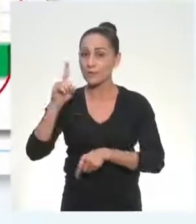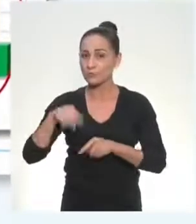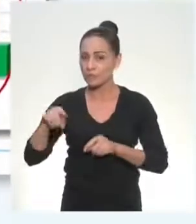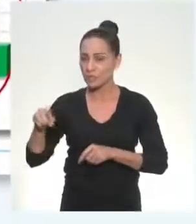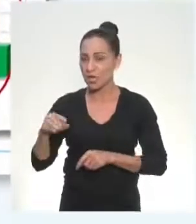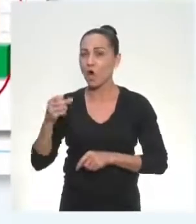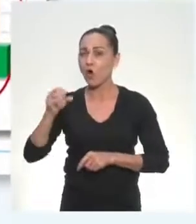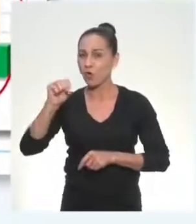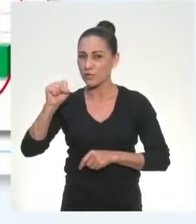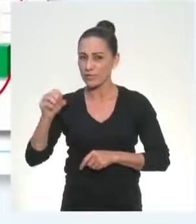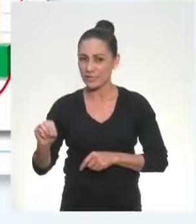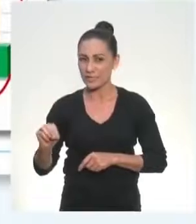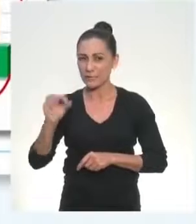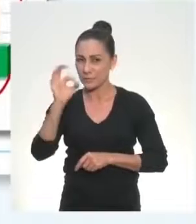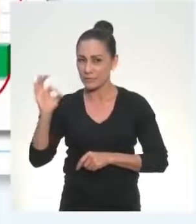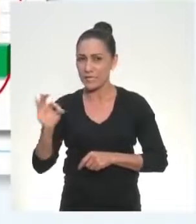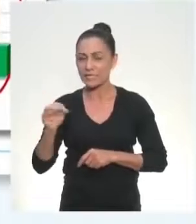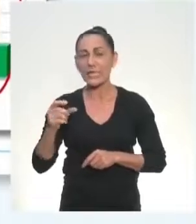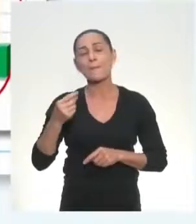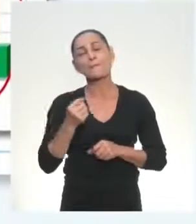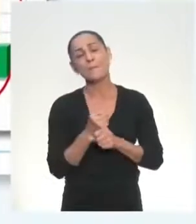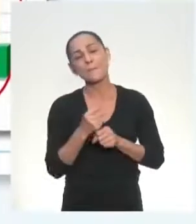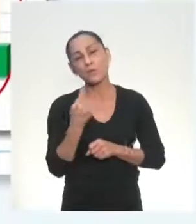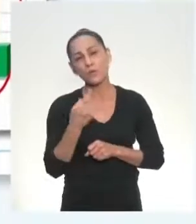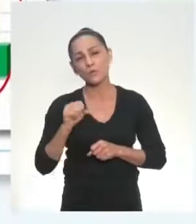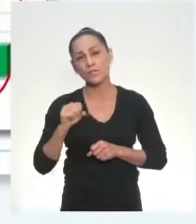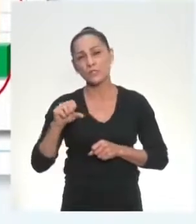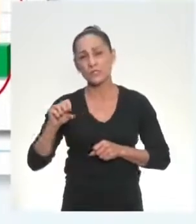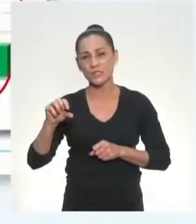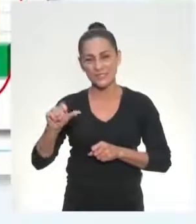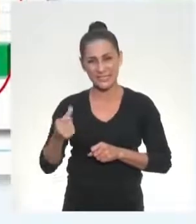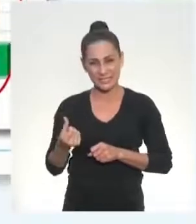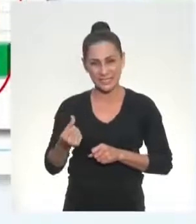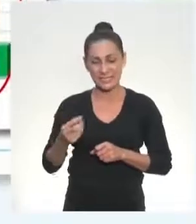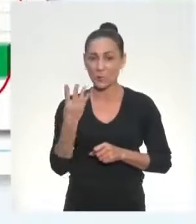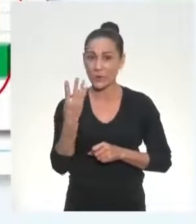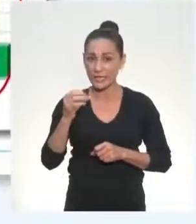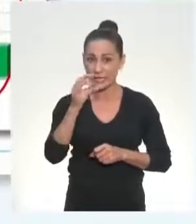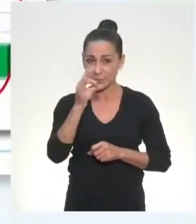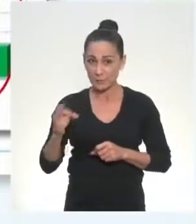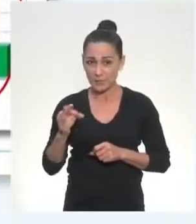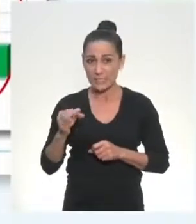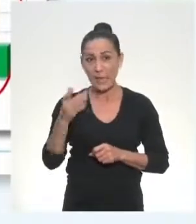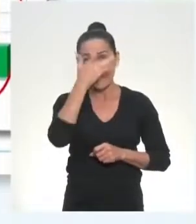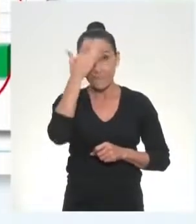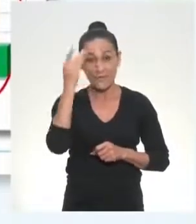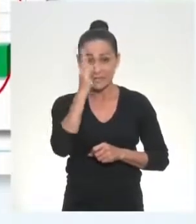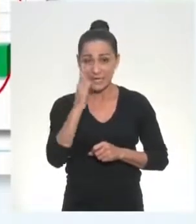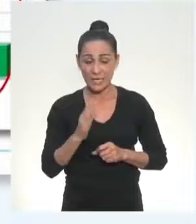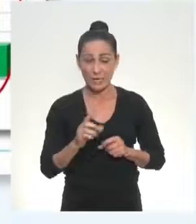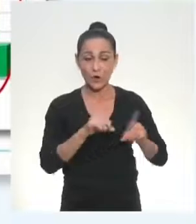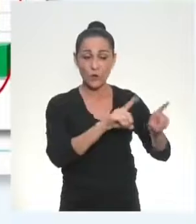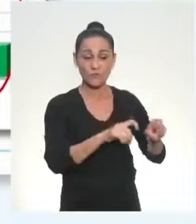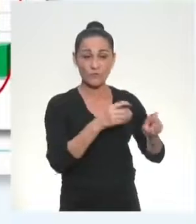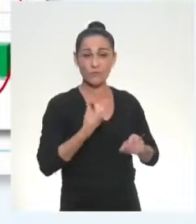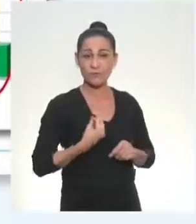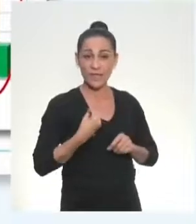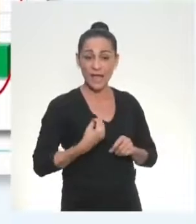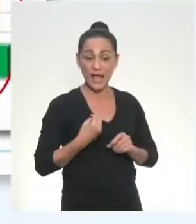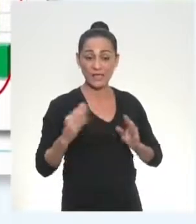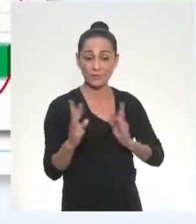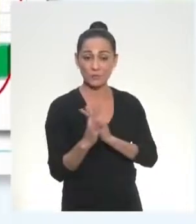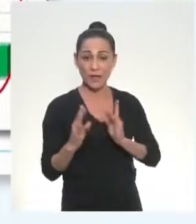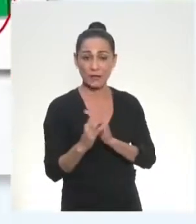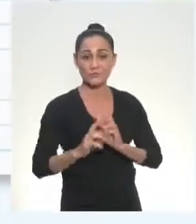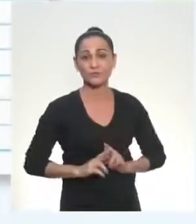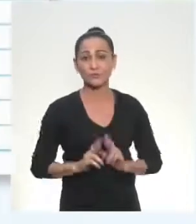Se pensarmos que em 1960 apenas 45% dos brasileiros moravam em áreas urbanas, podemos ter uma noção da diferença